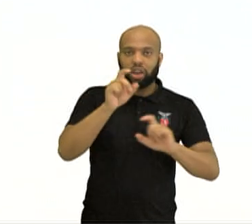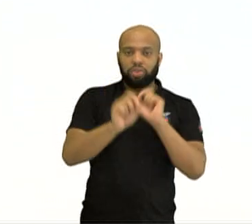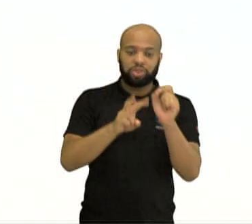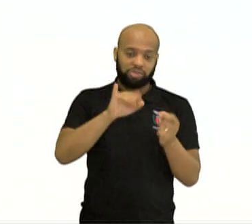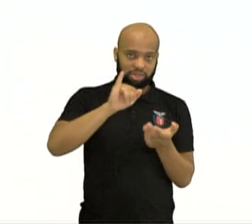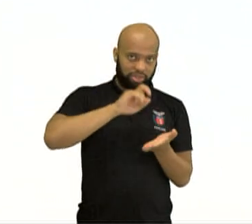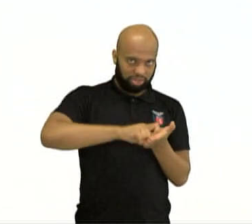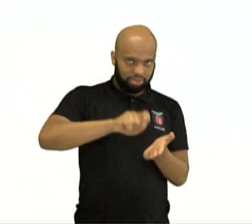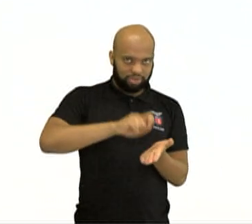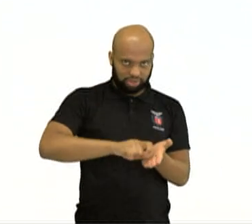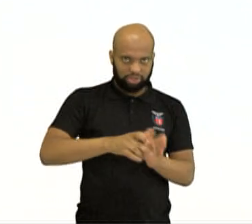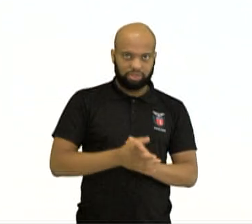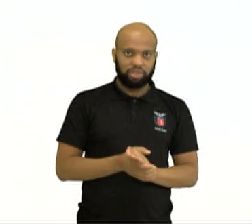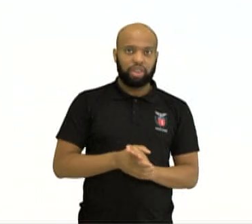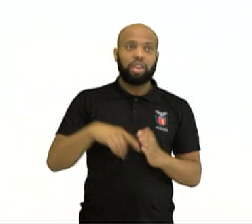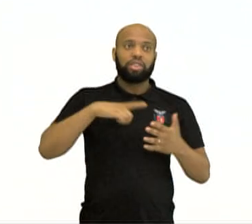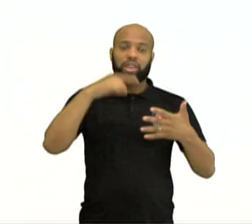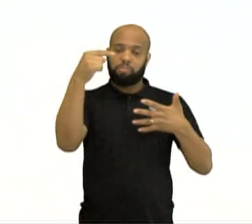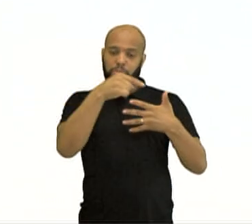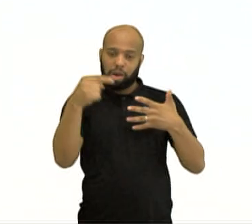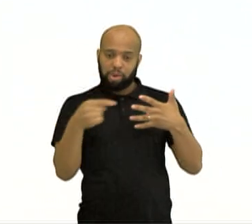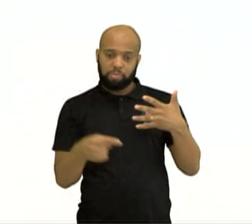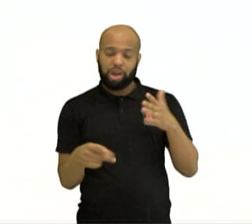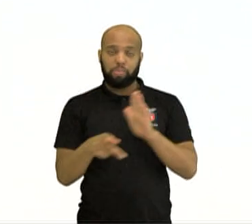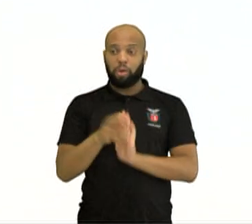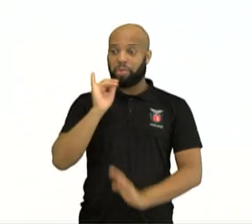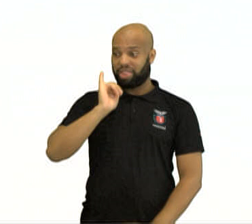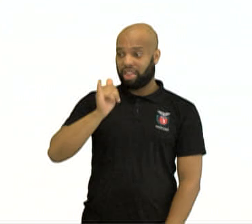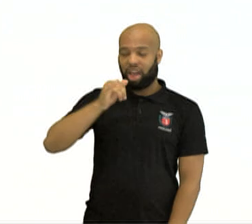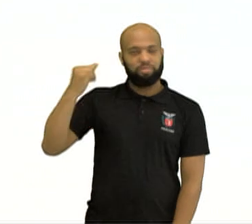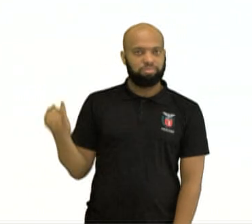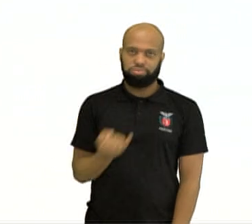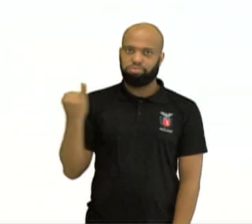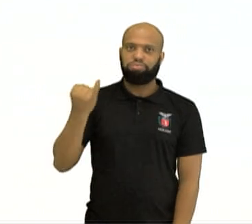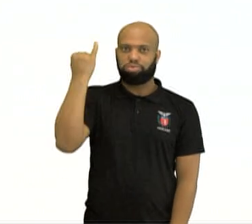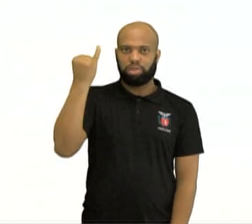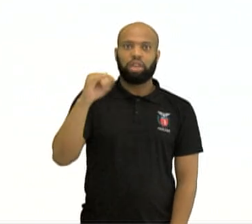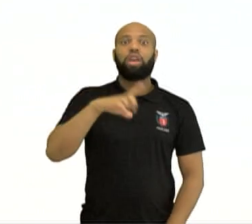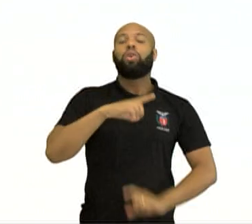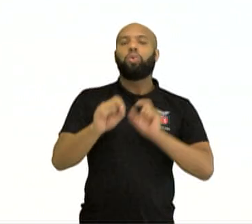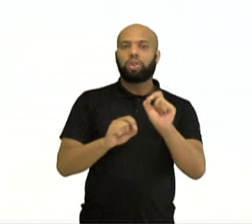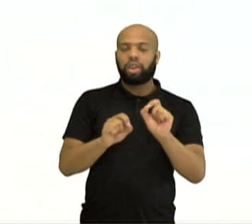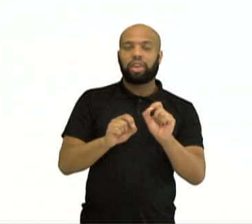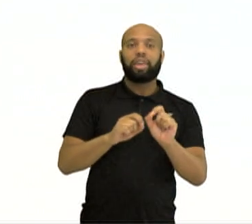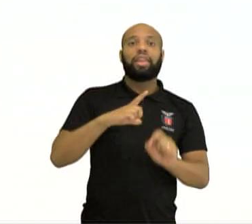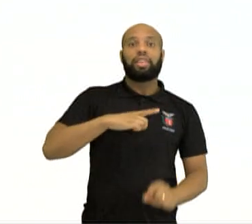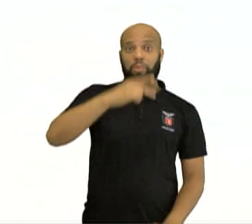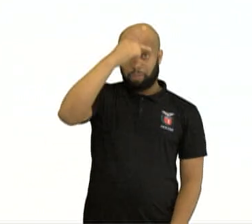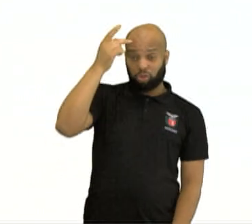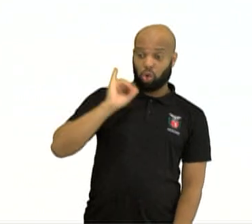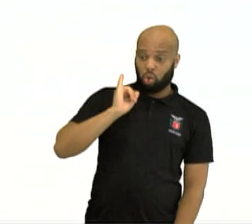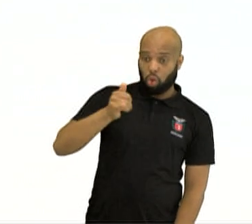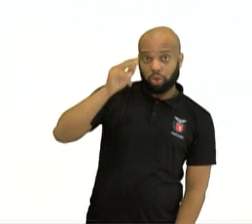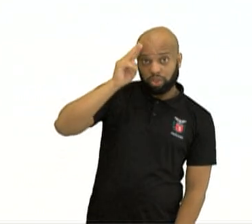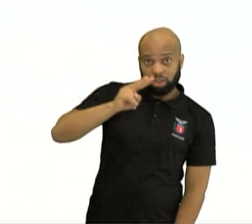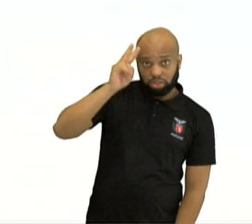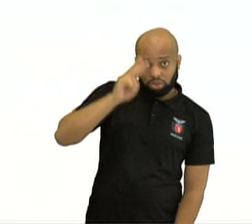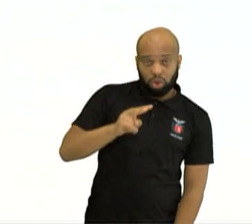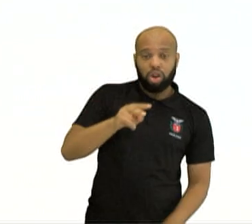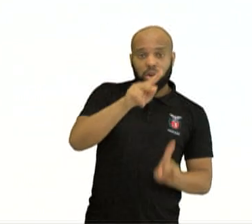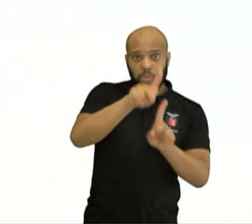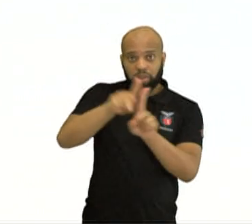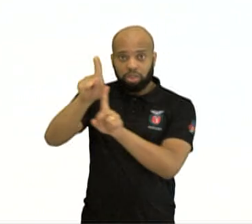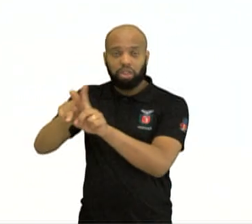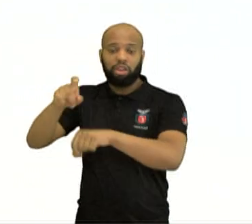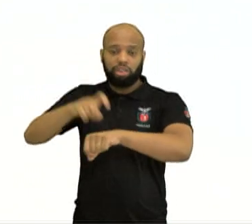pôr. Os elementos narrativos essenciais, claro, um conto. Então, narrador, personagem,